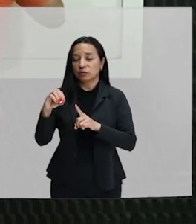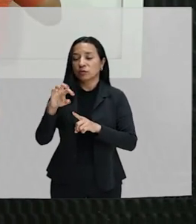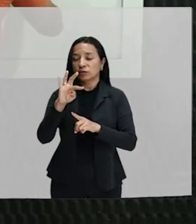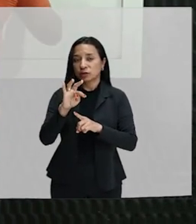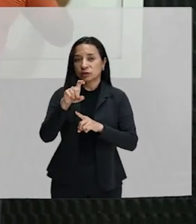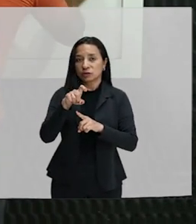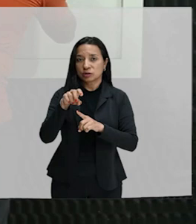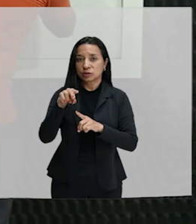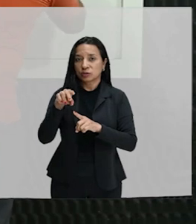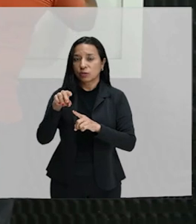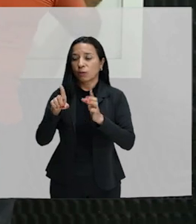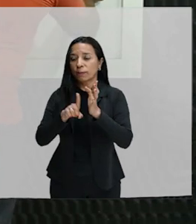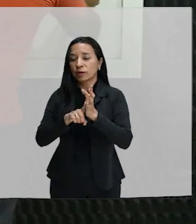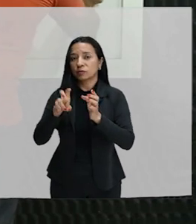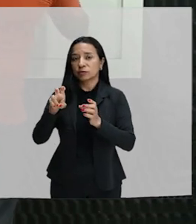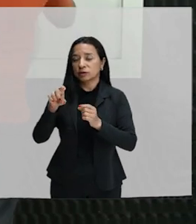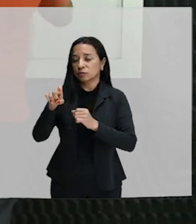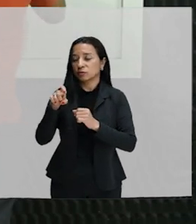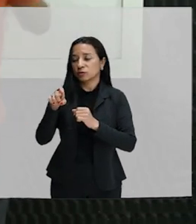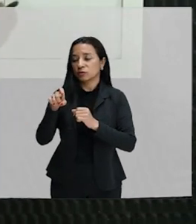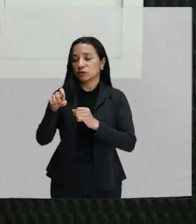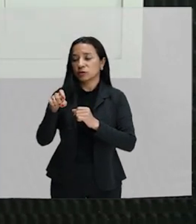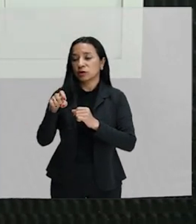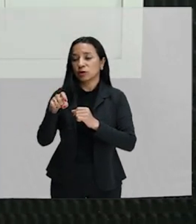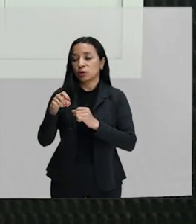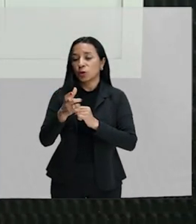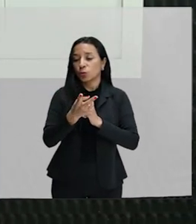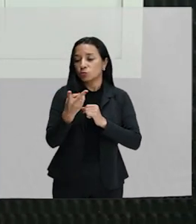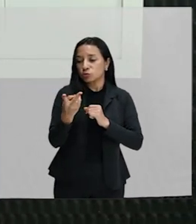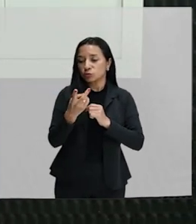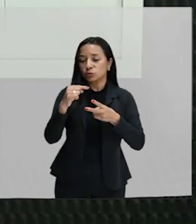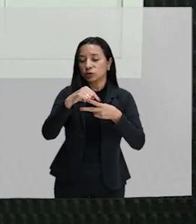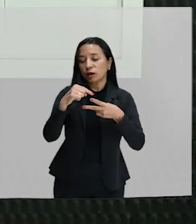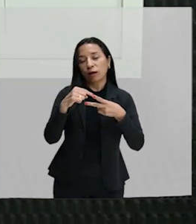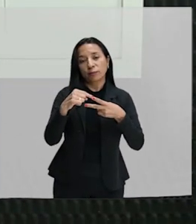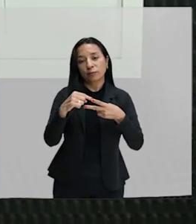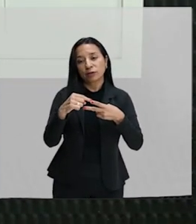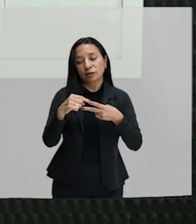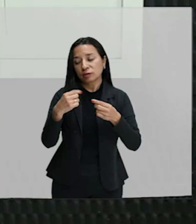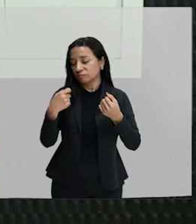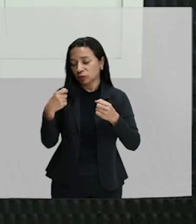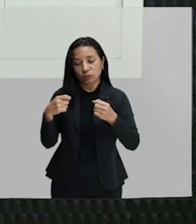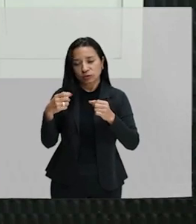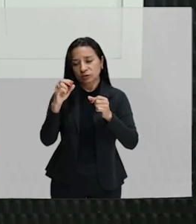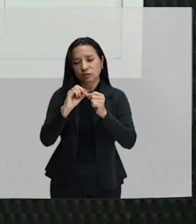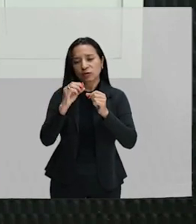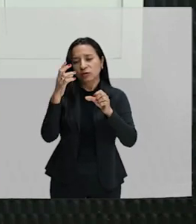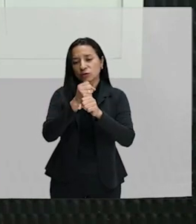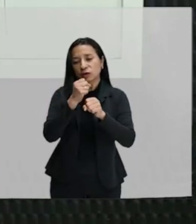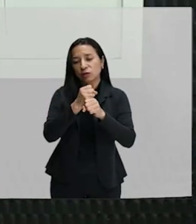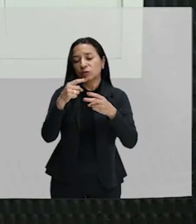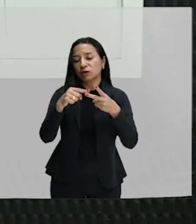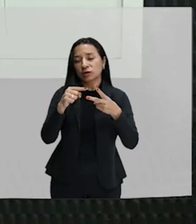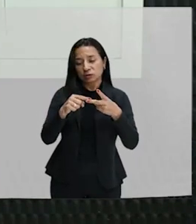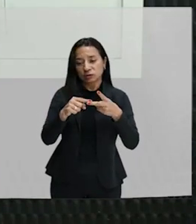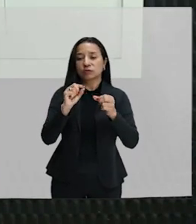5 gra pronto Então essas são as duas formas a primeira sem fazer as continhas só olhando pro gráfico e a segunda é